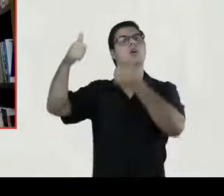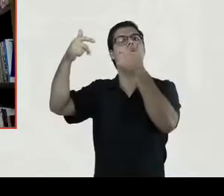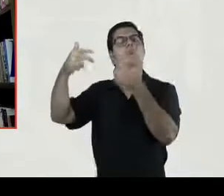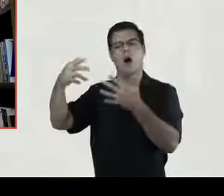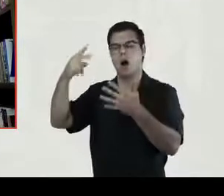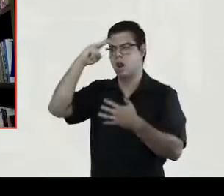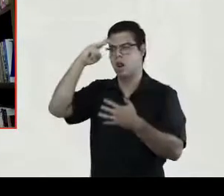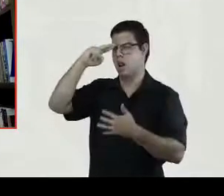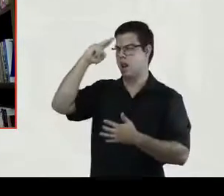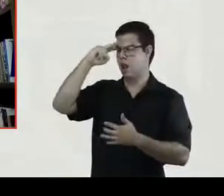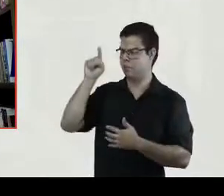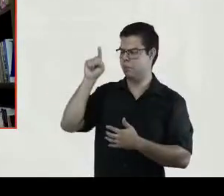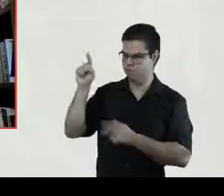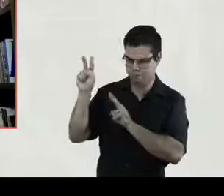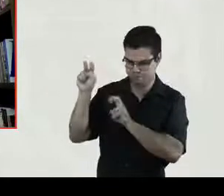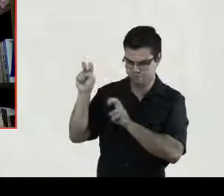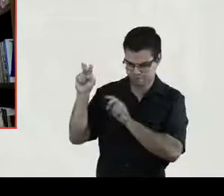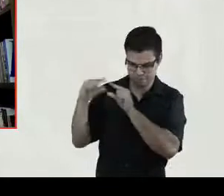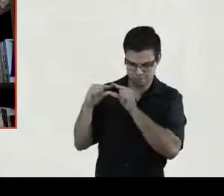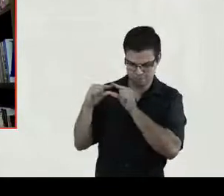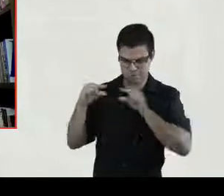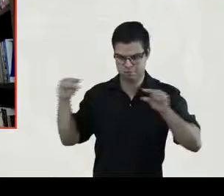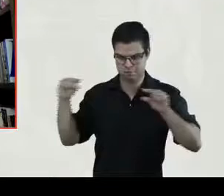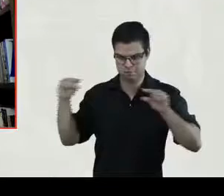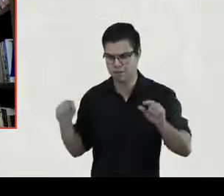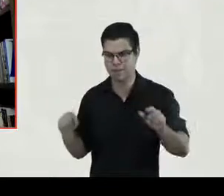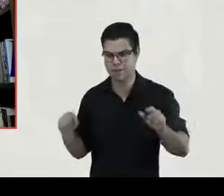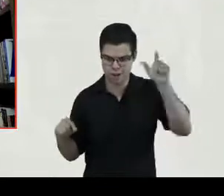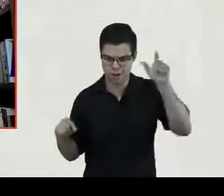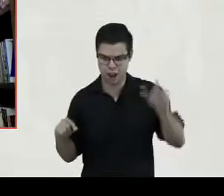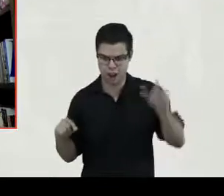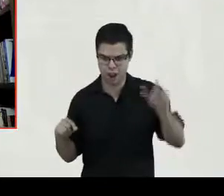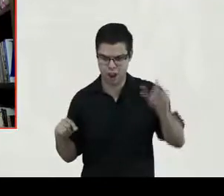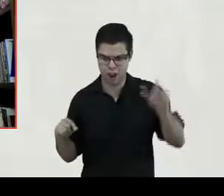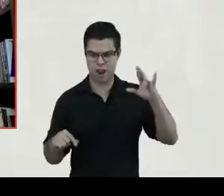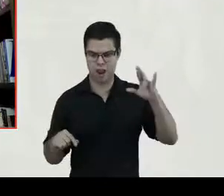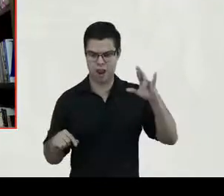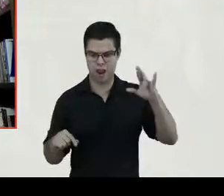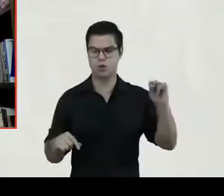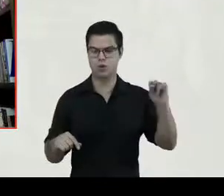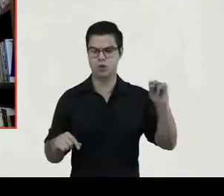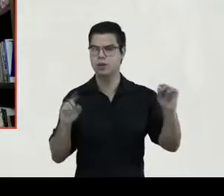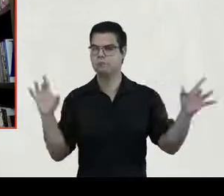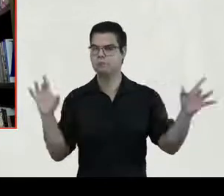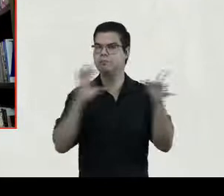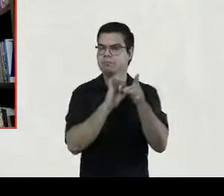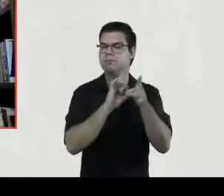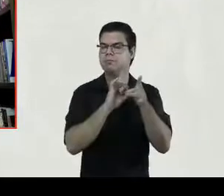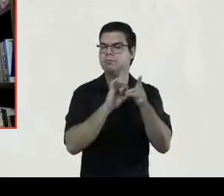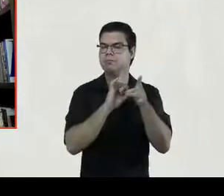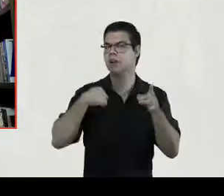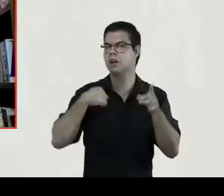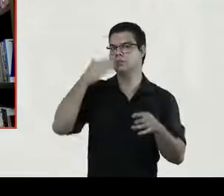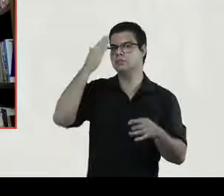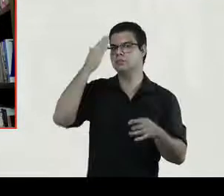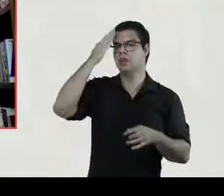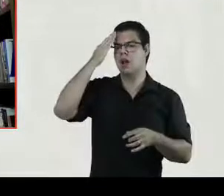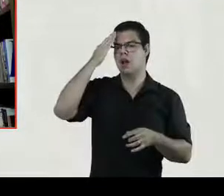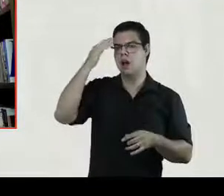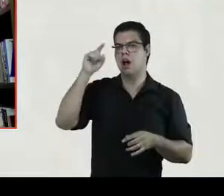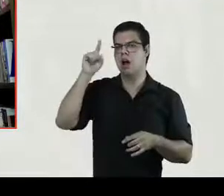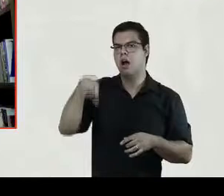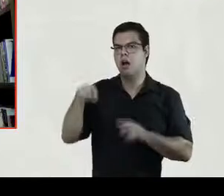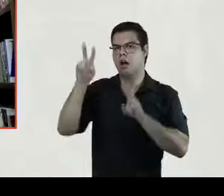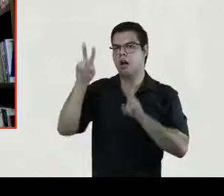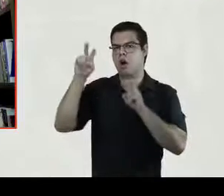bem esse trecho, sobretudo agora na fala do professor Ricardo, né, e sabendo que trata-se de